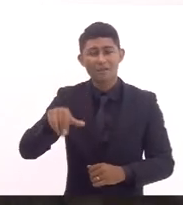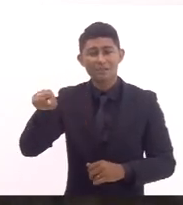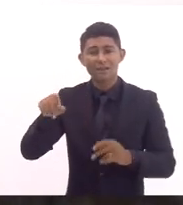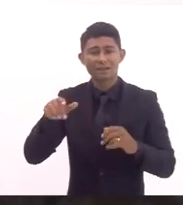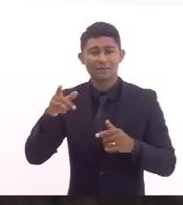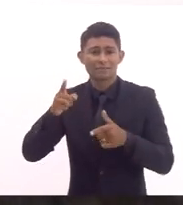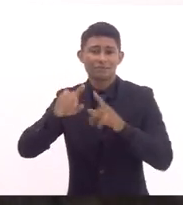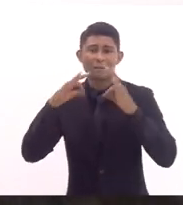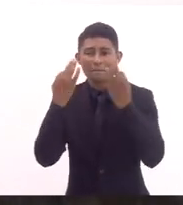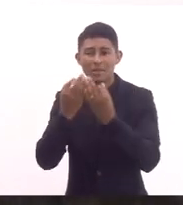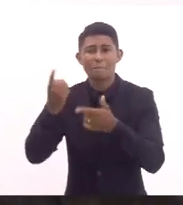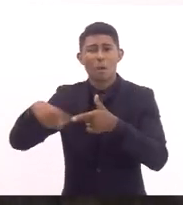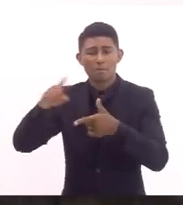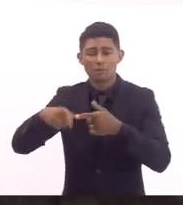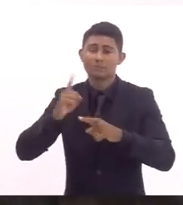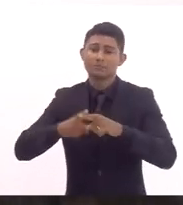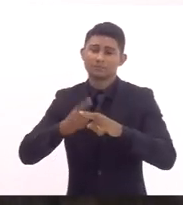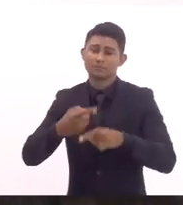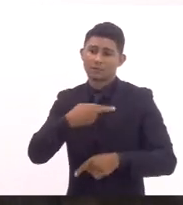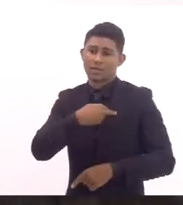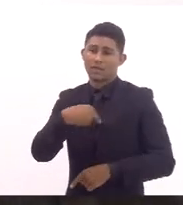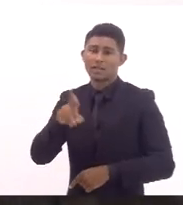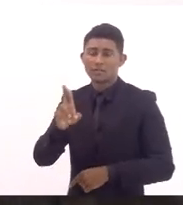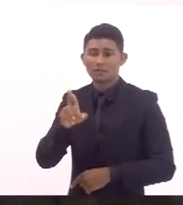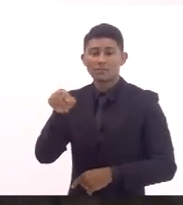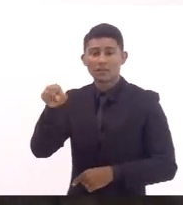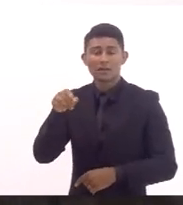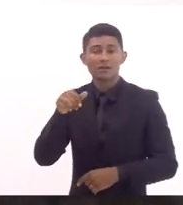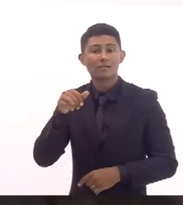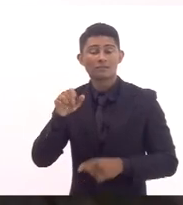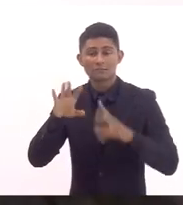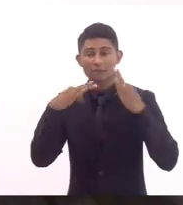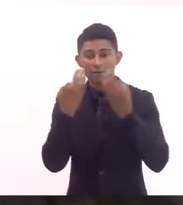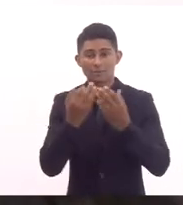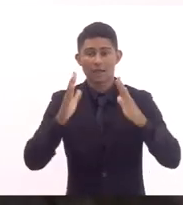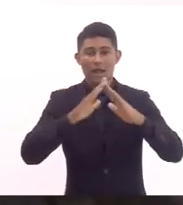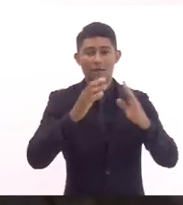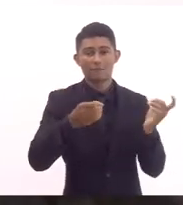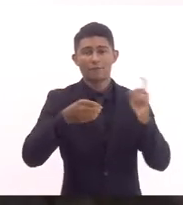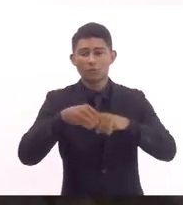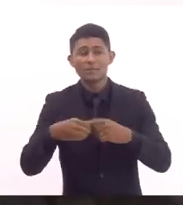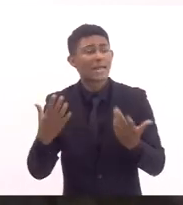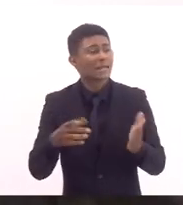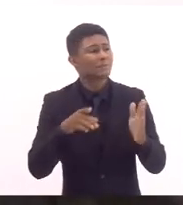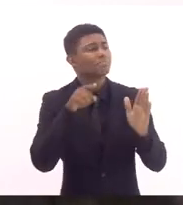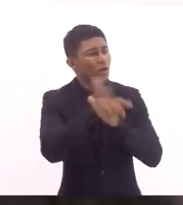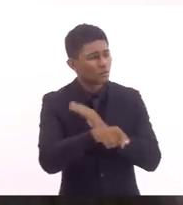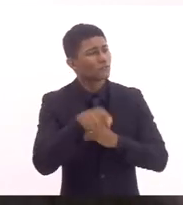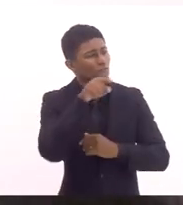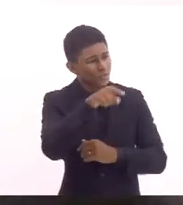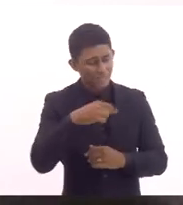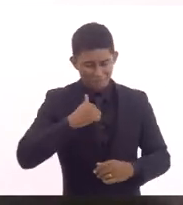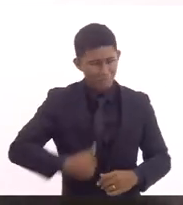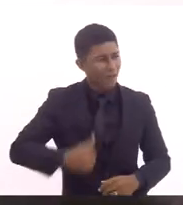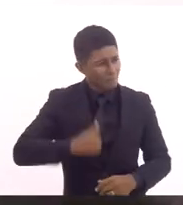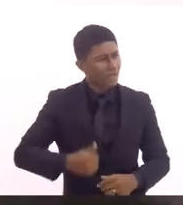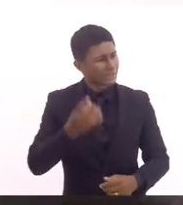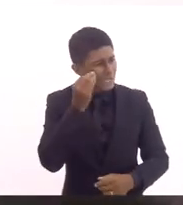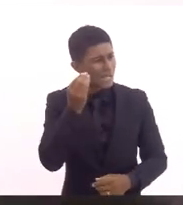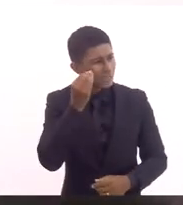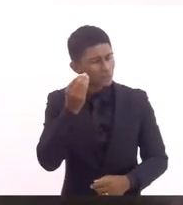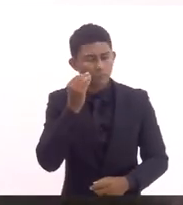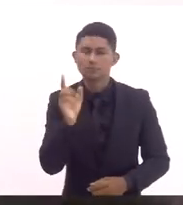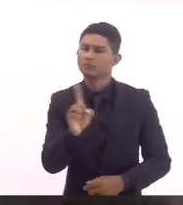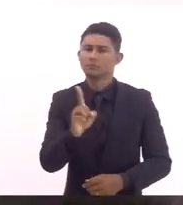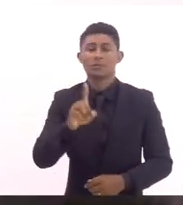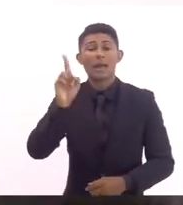familiar gigantesca nossa família muito religiosa a família foi com ela para casa indagando apaixonam se ela não tinha feito um aborto não a pressão violenta por fim